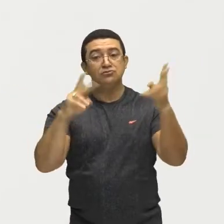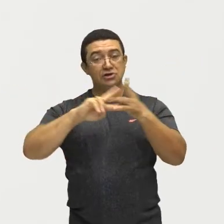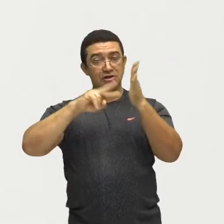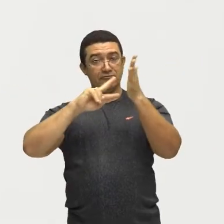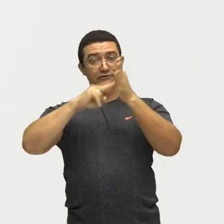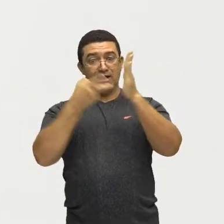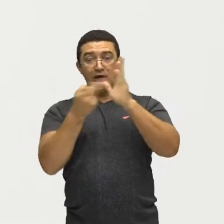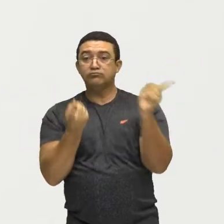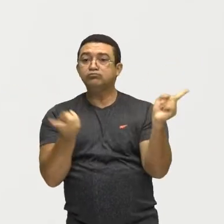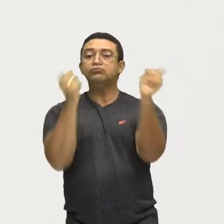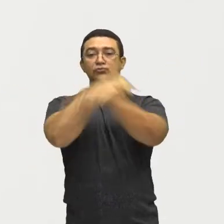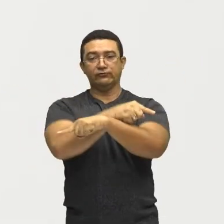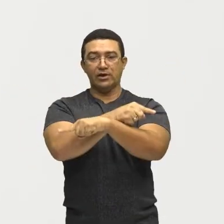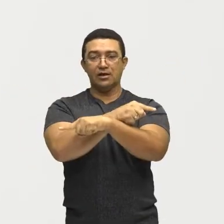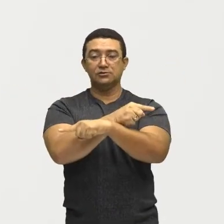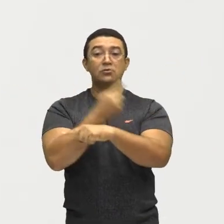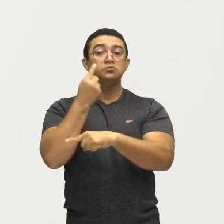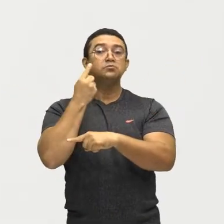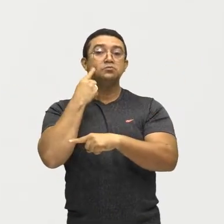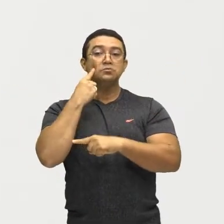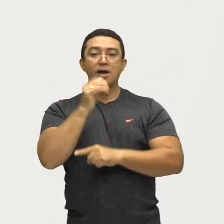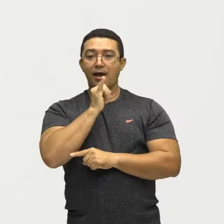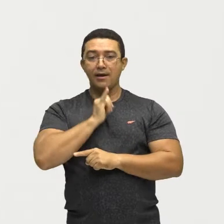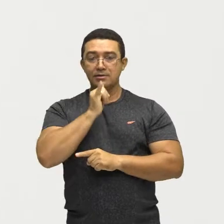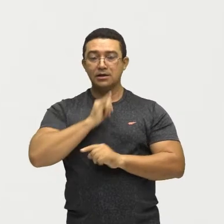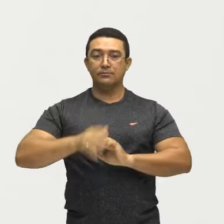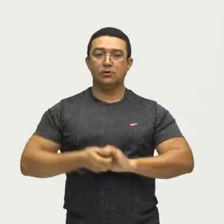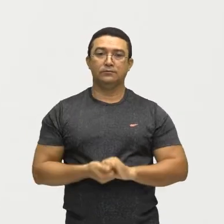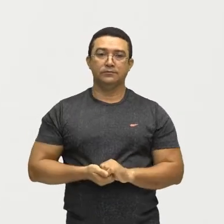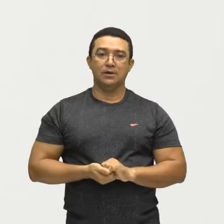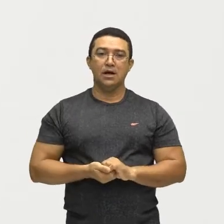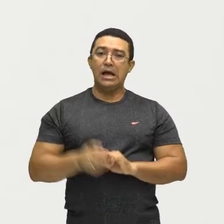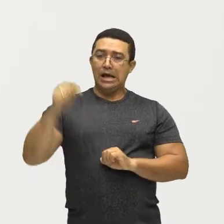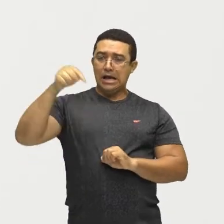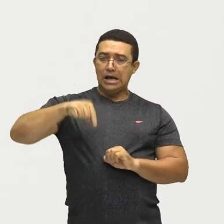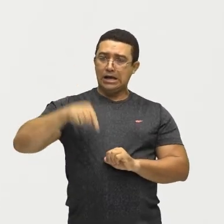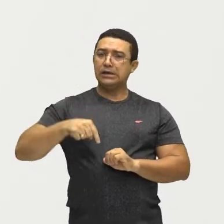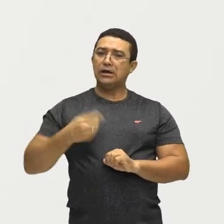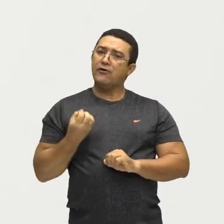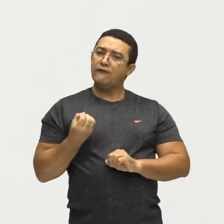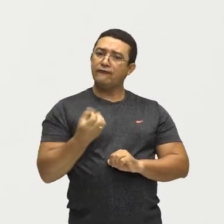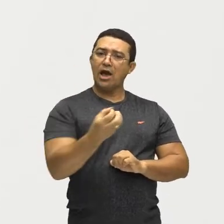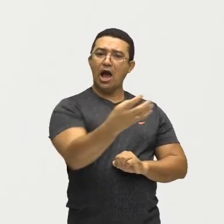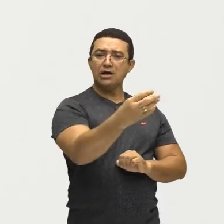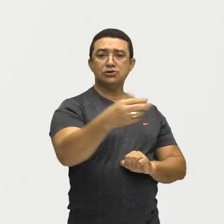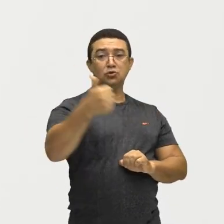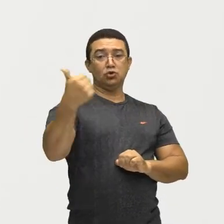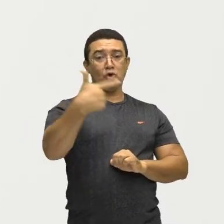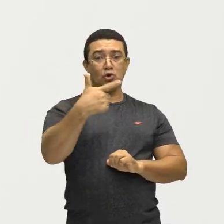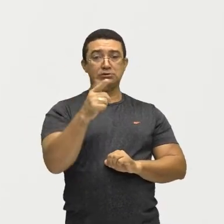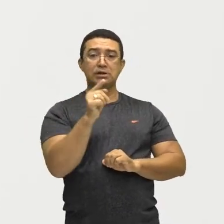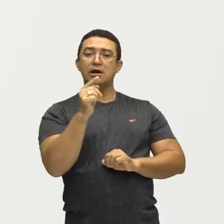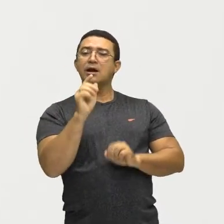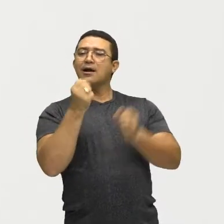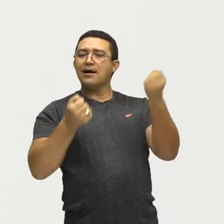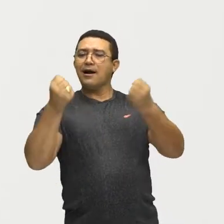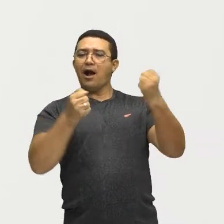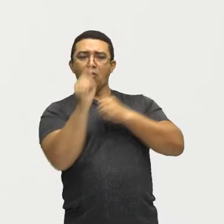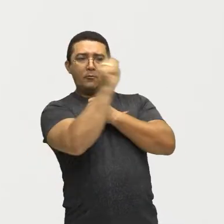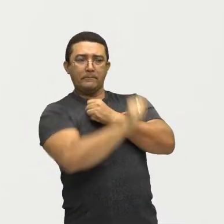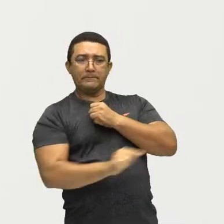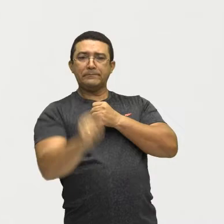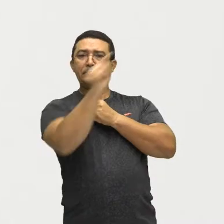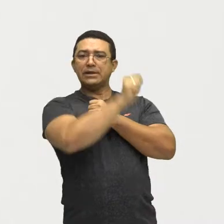que nós iremos ver aqui no exemplo. Aqui viajam 12 pneus cheios e